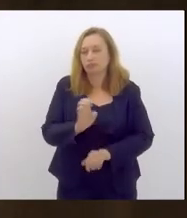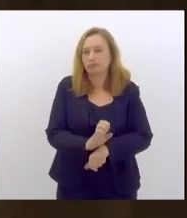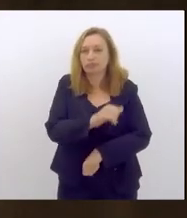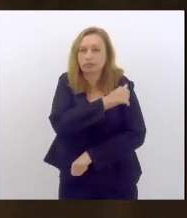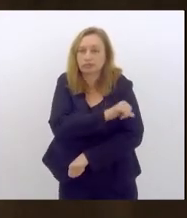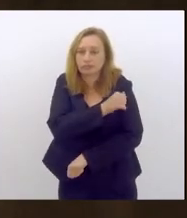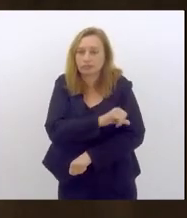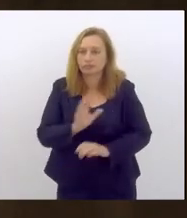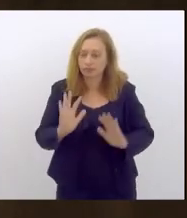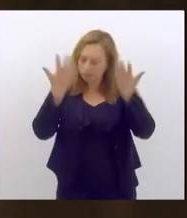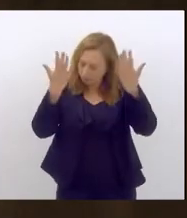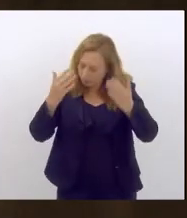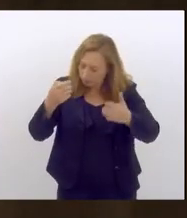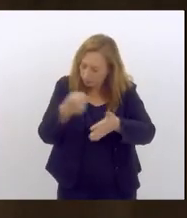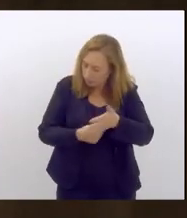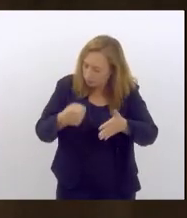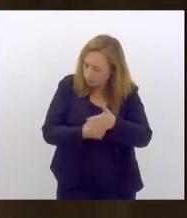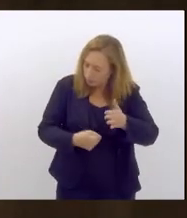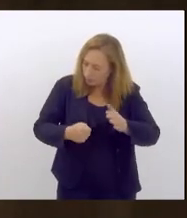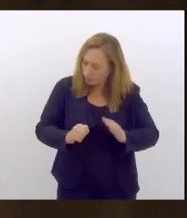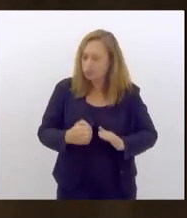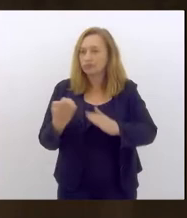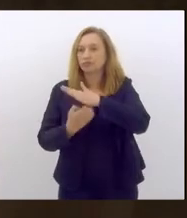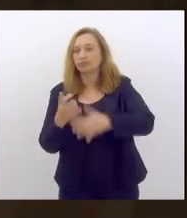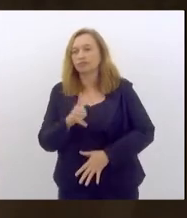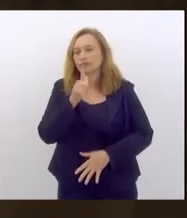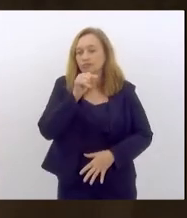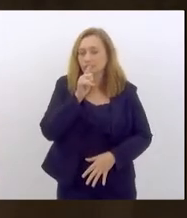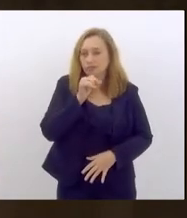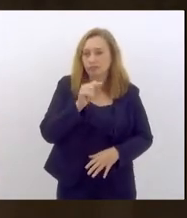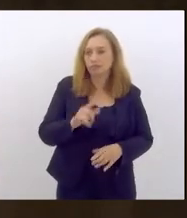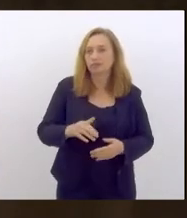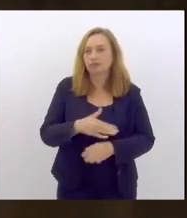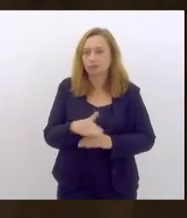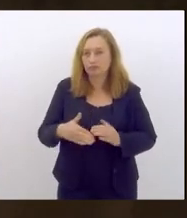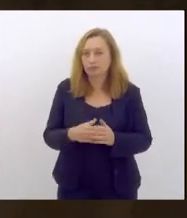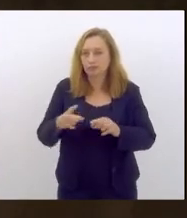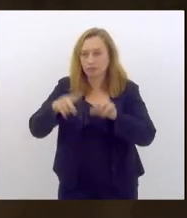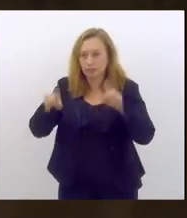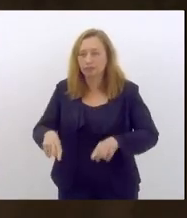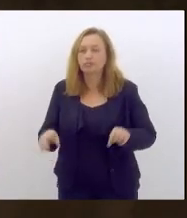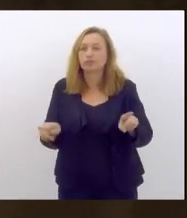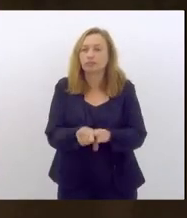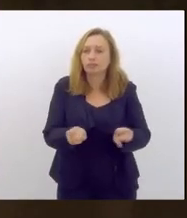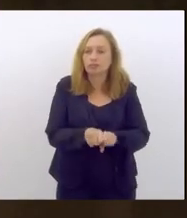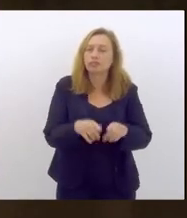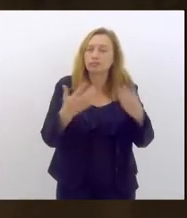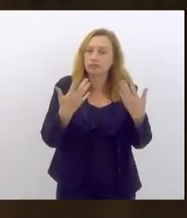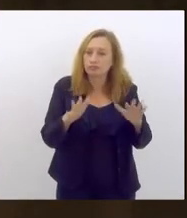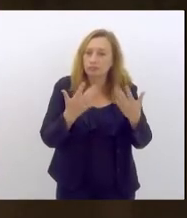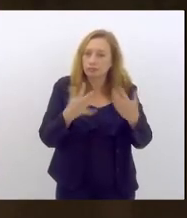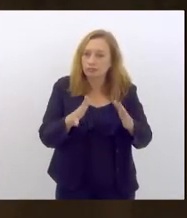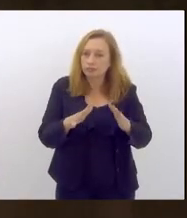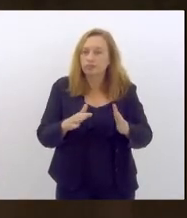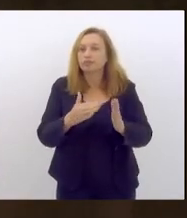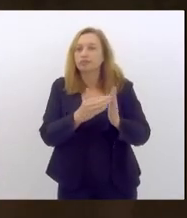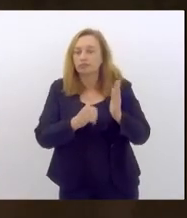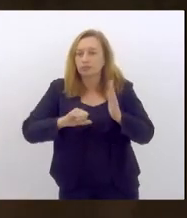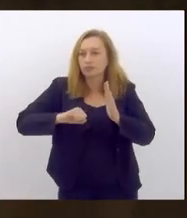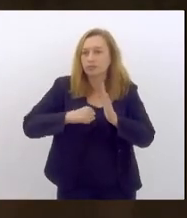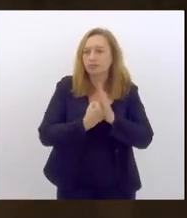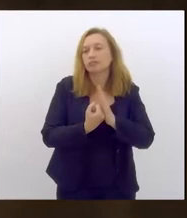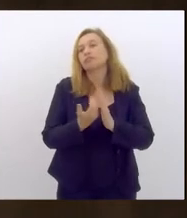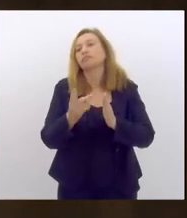de Janeiro. Viva a luta da SEDAI, viva a luta de sedaianos e sedaianas. Também quero saudar que tenhamos derrubado o veto